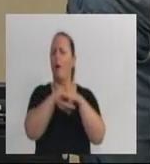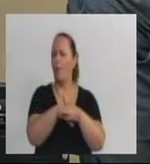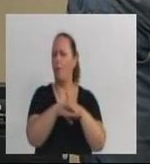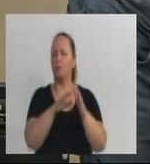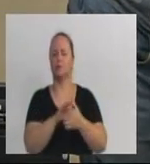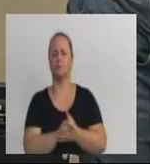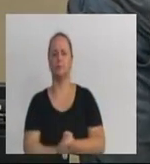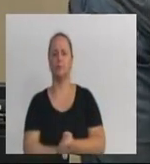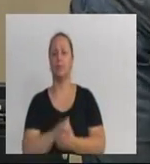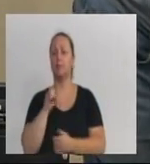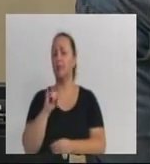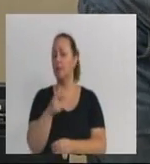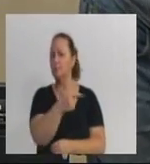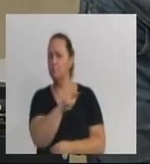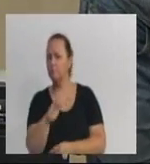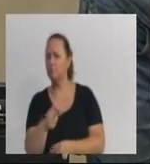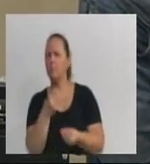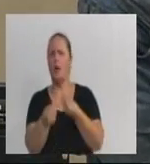com vistas a instalar?